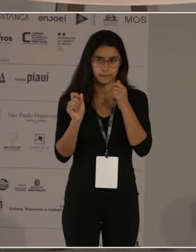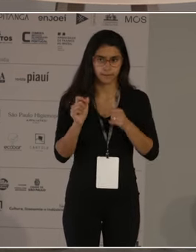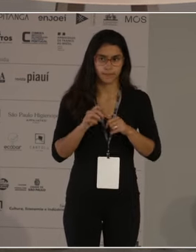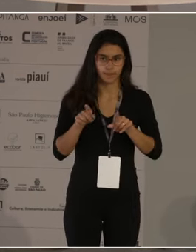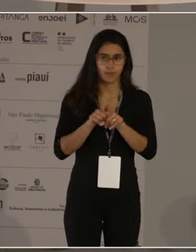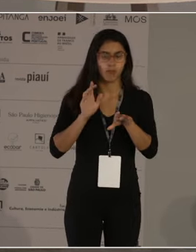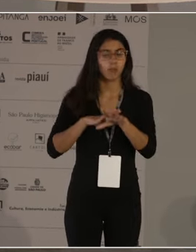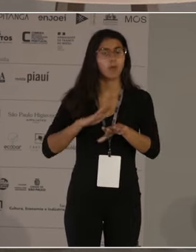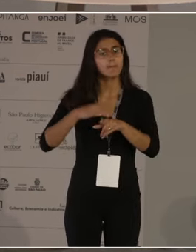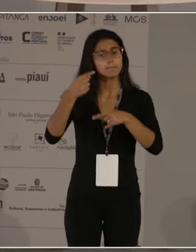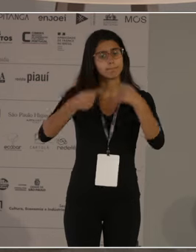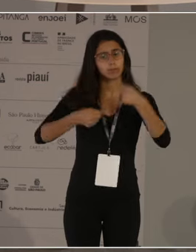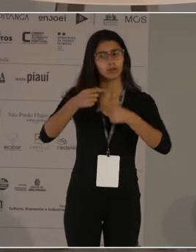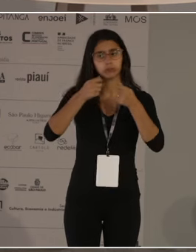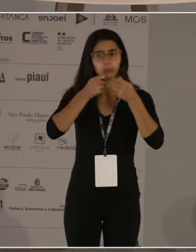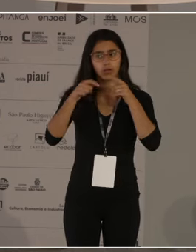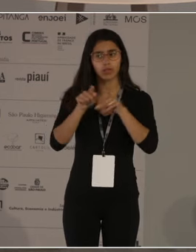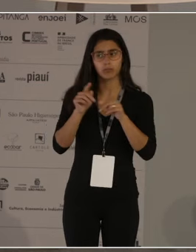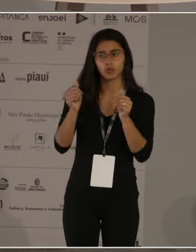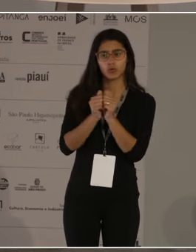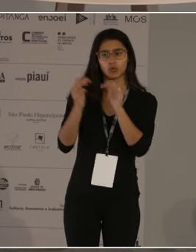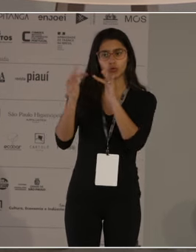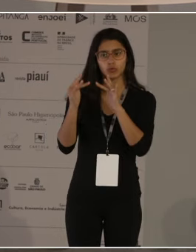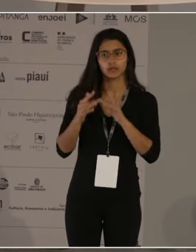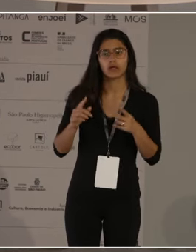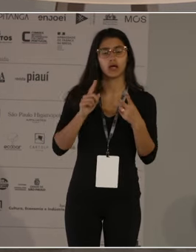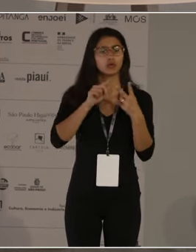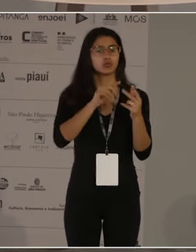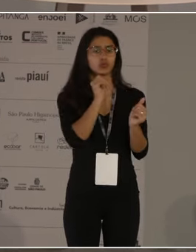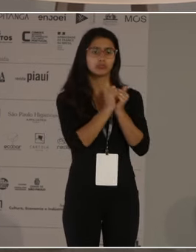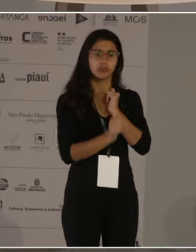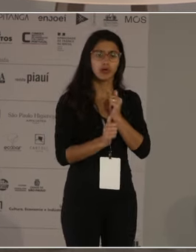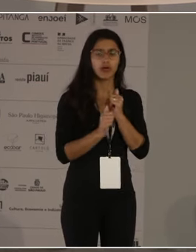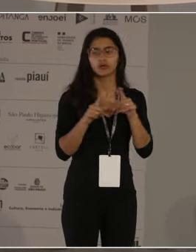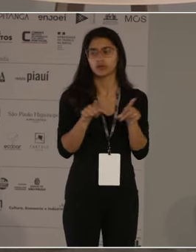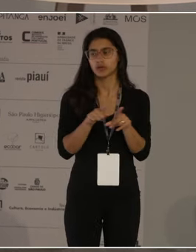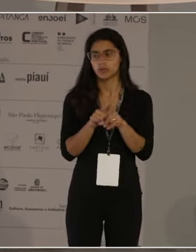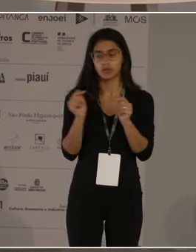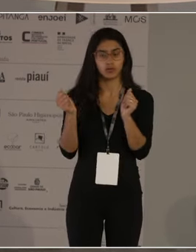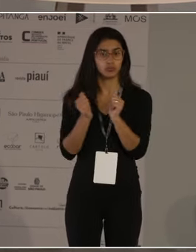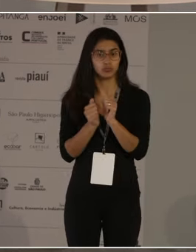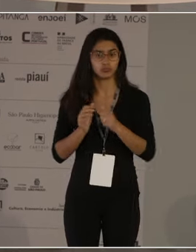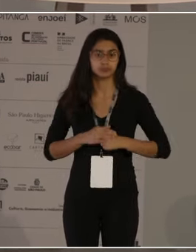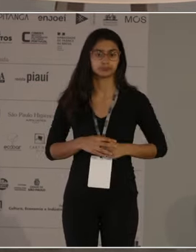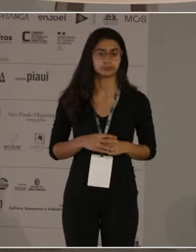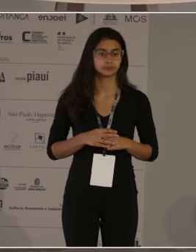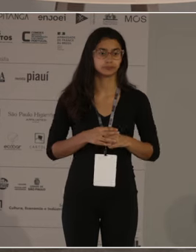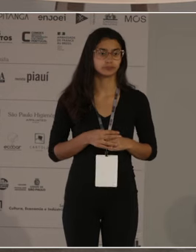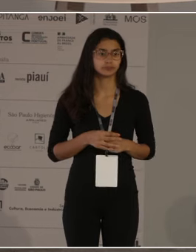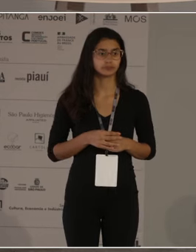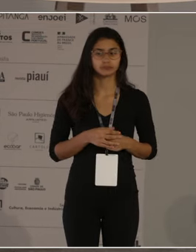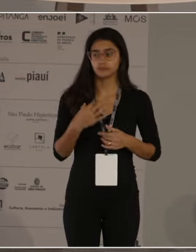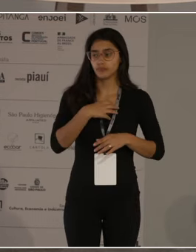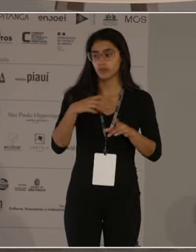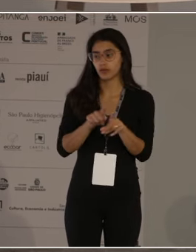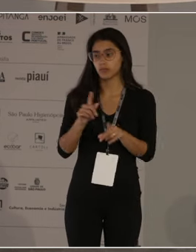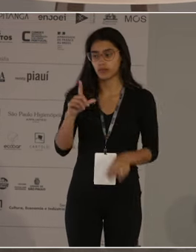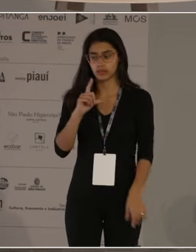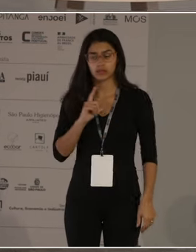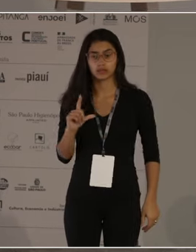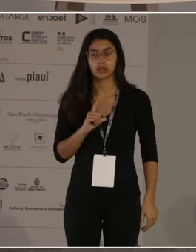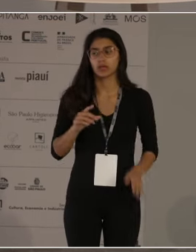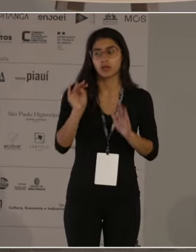os jornalistas de política têm candidatos, os jornalistas de esportes torcem para times, enfim, de certa maneira há